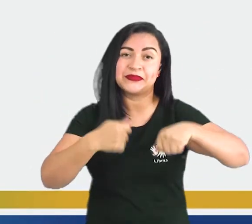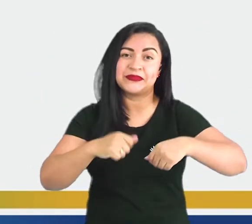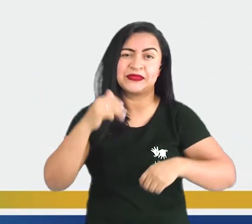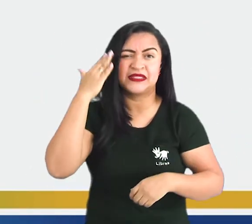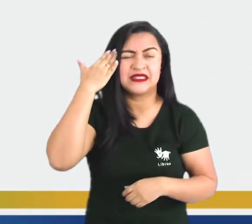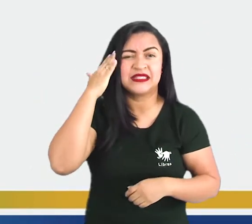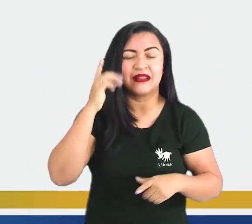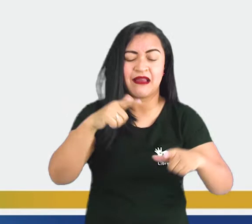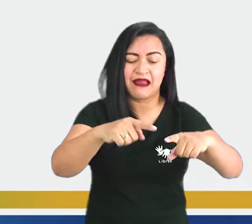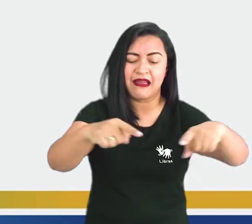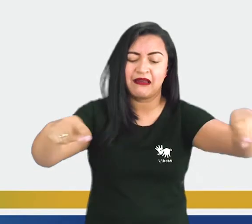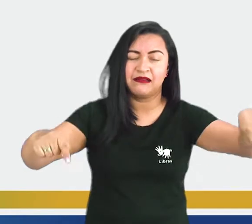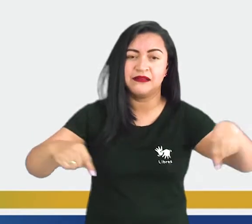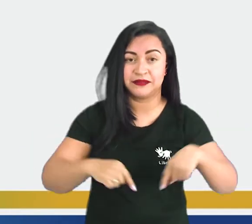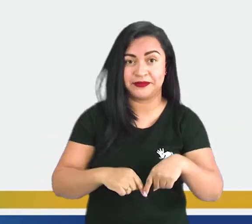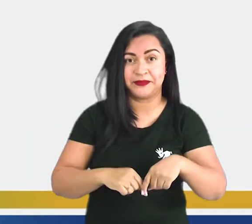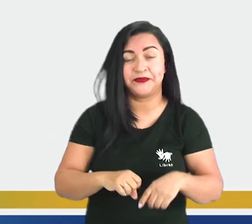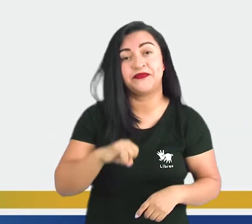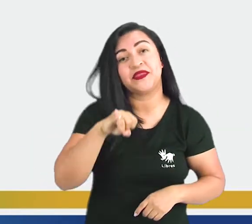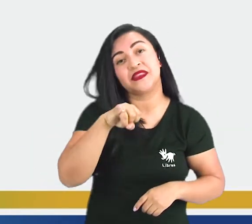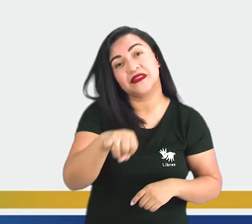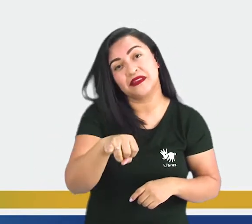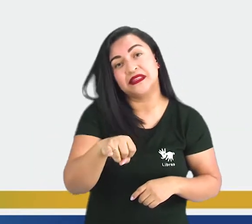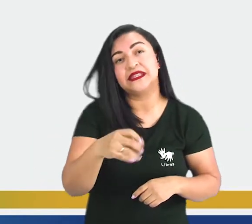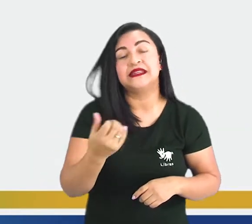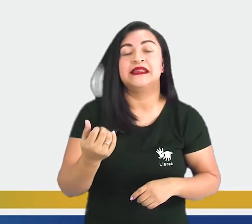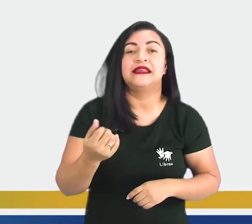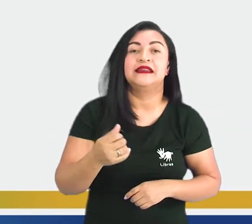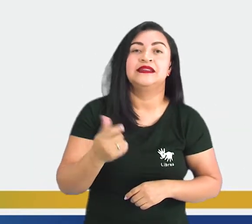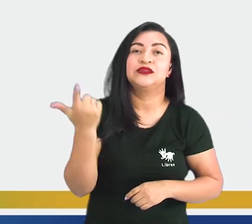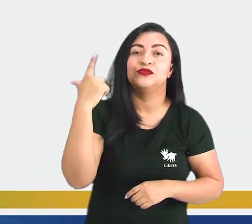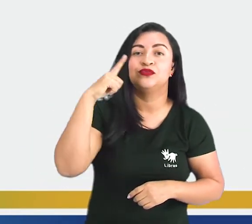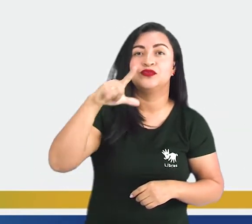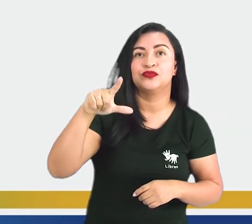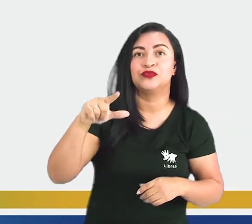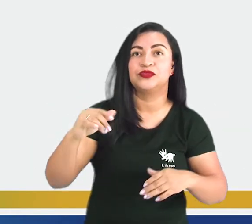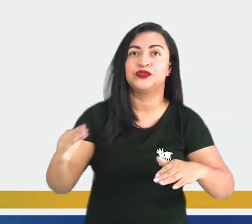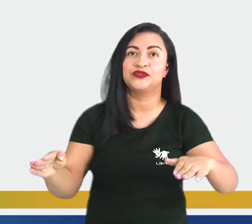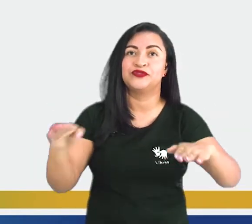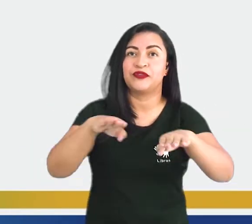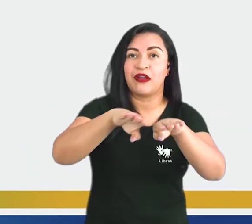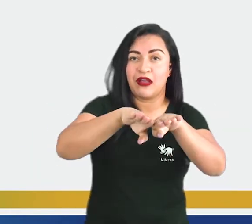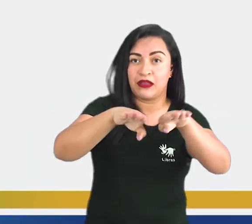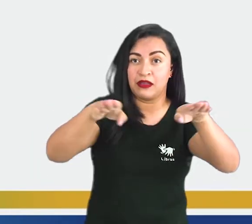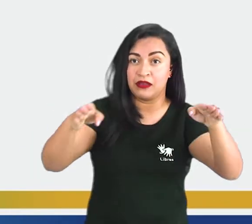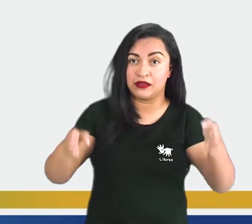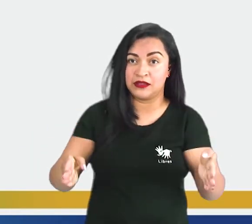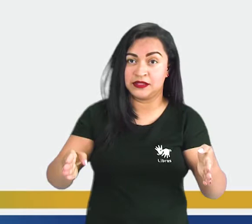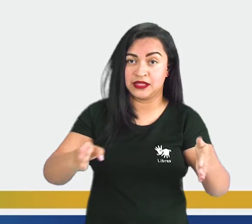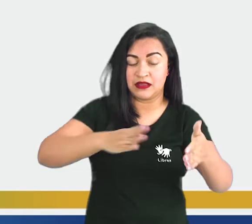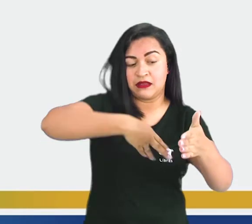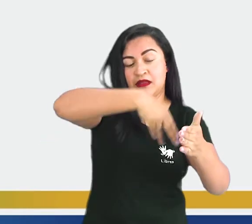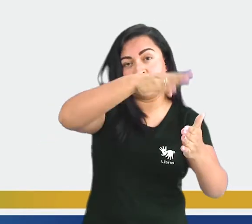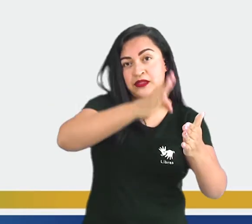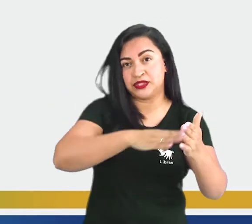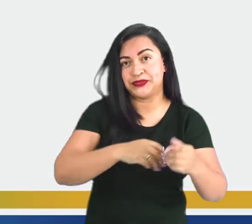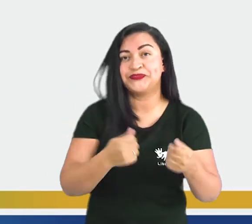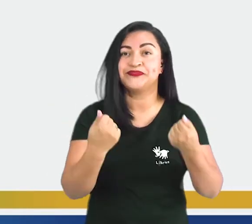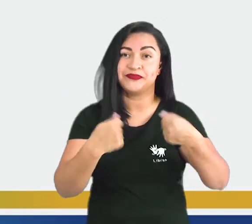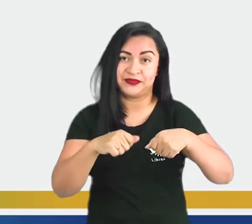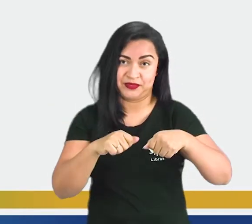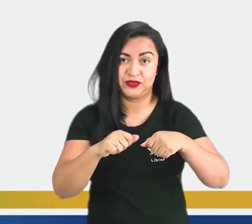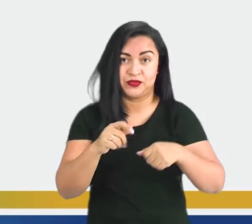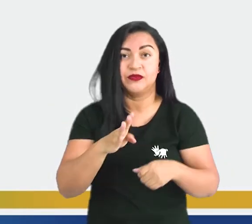estante. Se quisermos forrar esta mesa ou invernizá-la, precisamos conhecer sua área também.